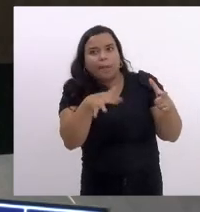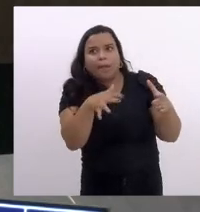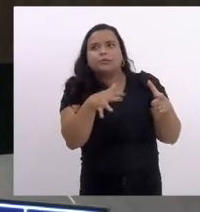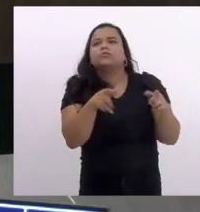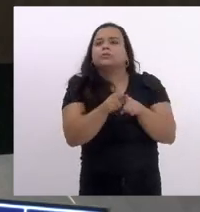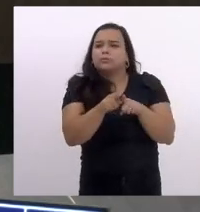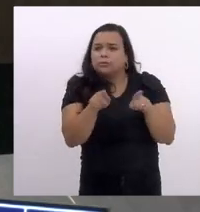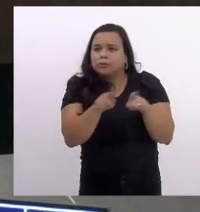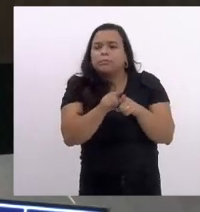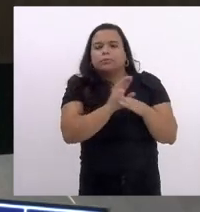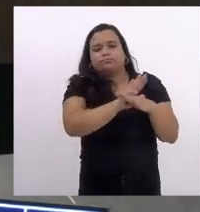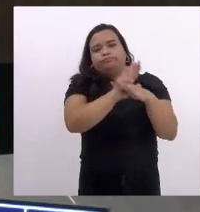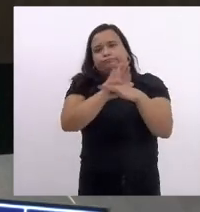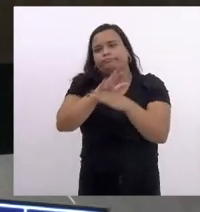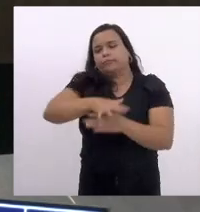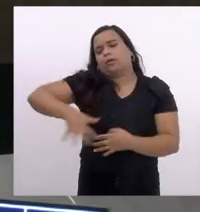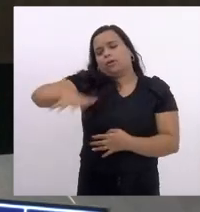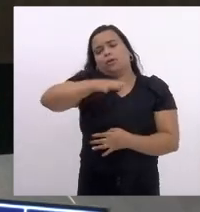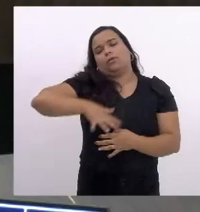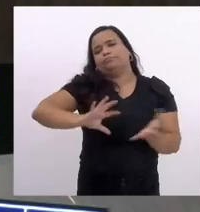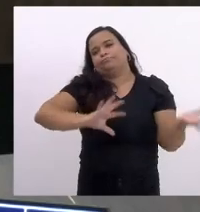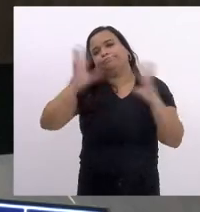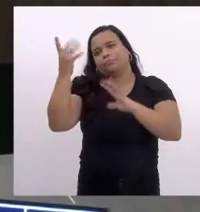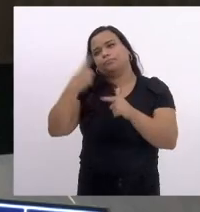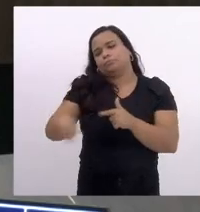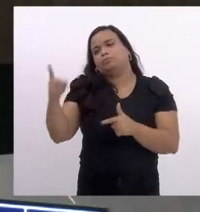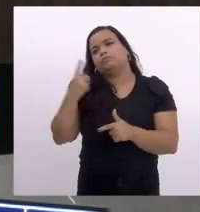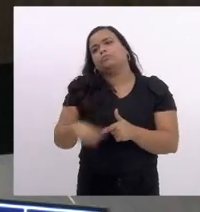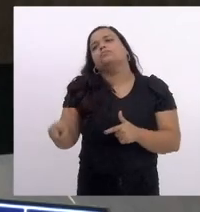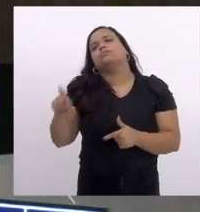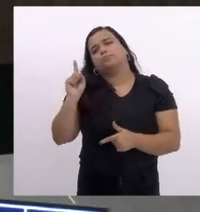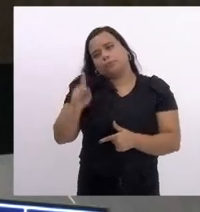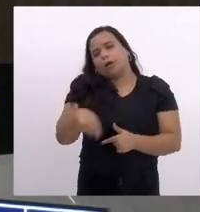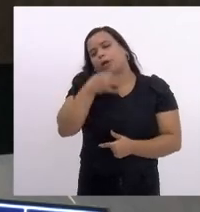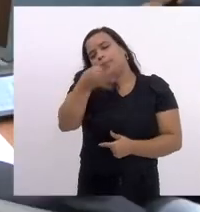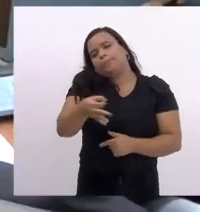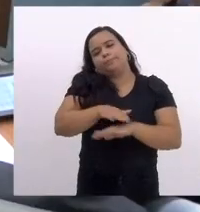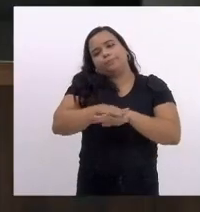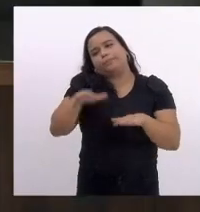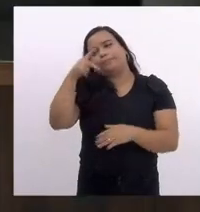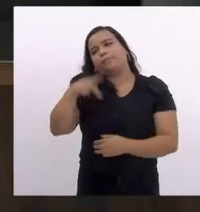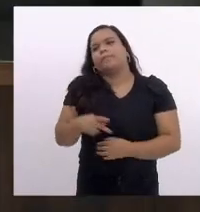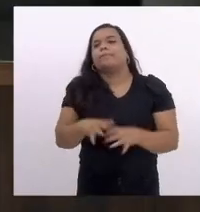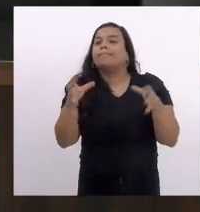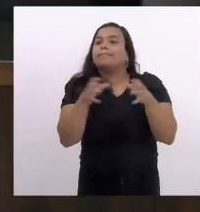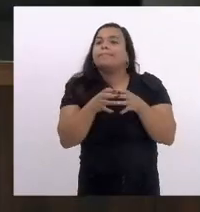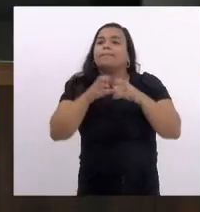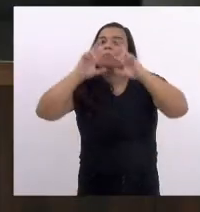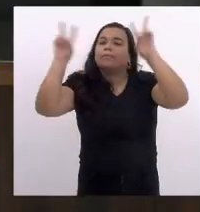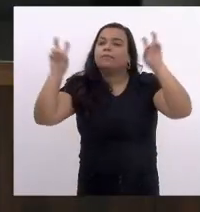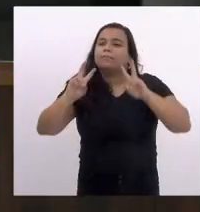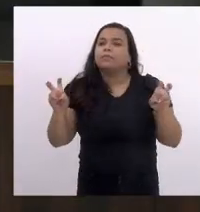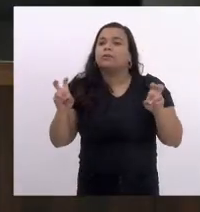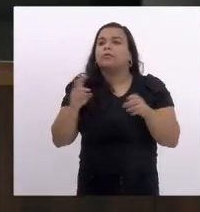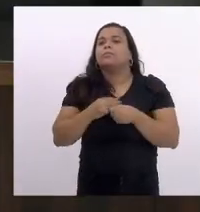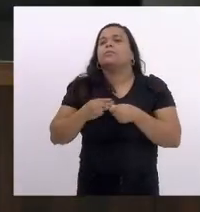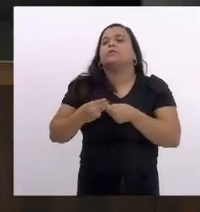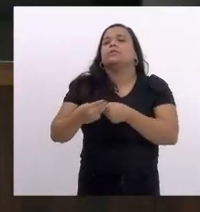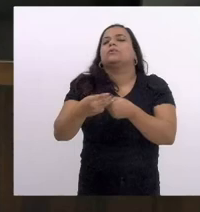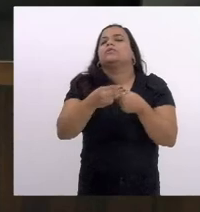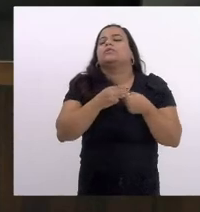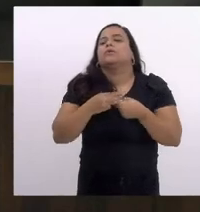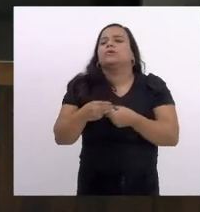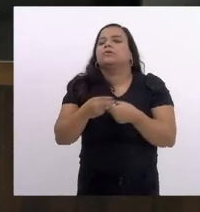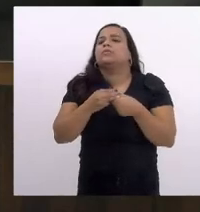abrangidas na área da calamidade pública. É o parecer, senhor presidente. Pela Comissão de Assuntos Municipais e Desenvolvimento Regional,